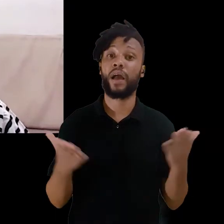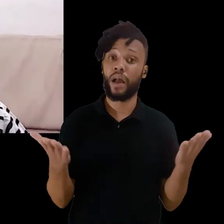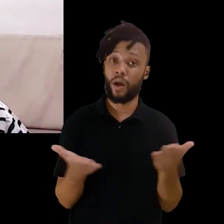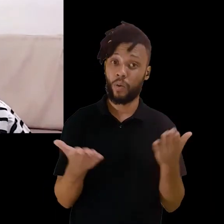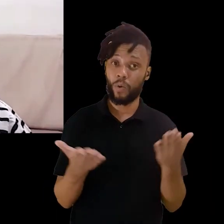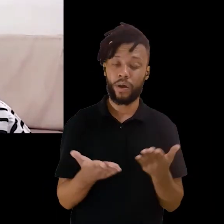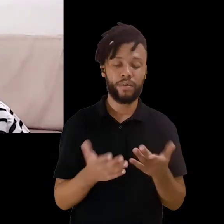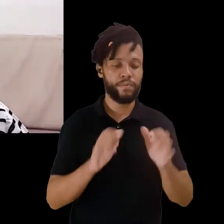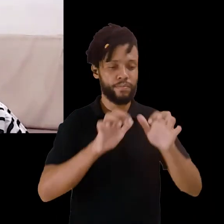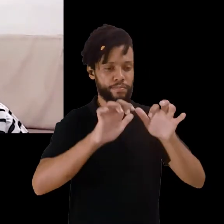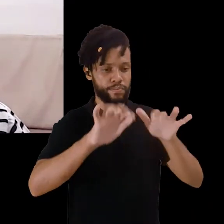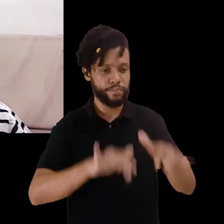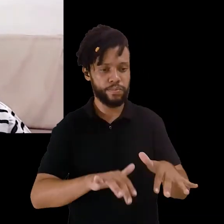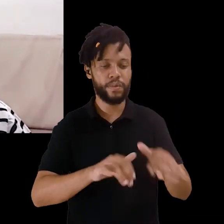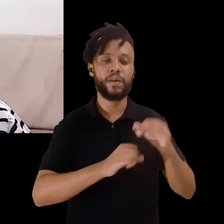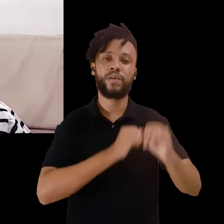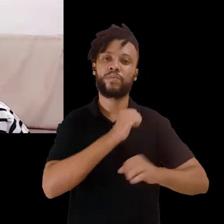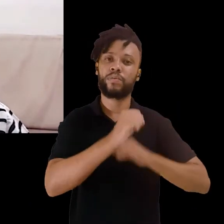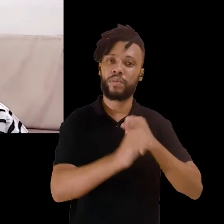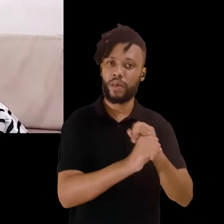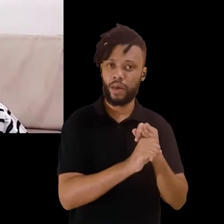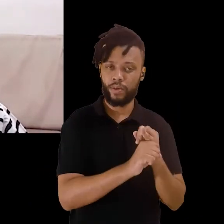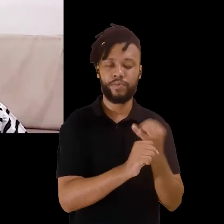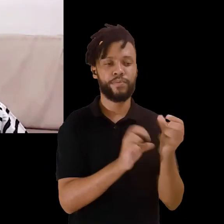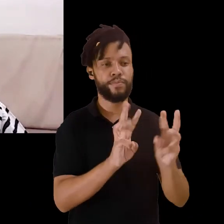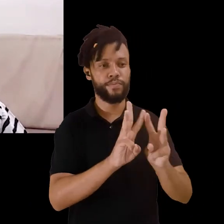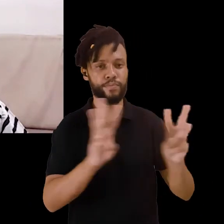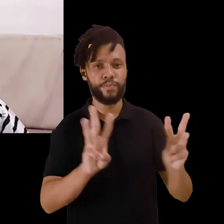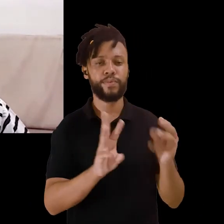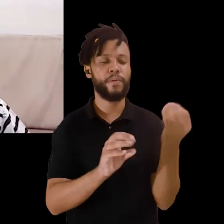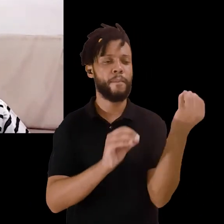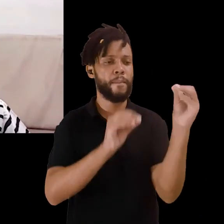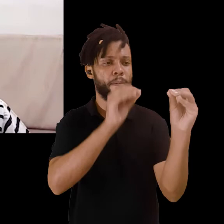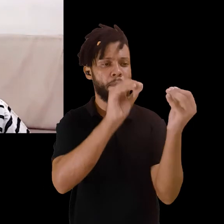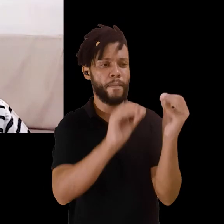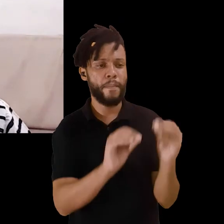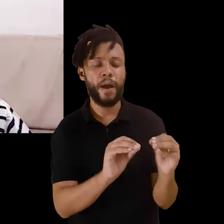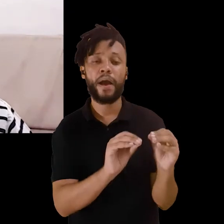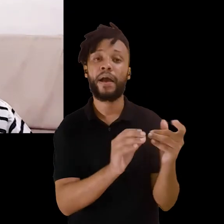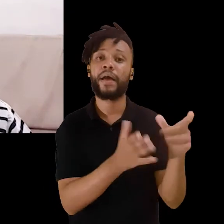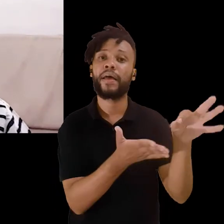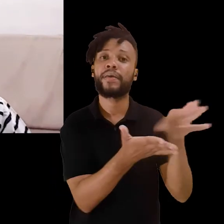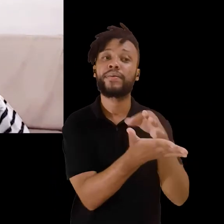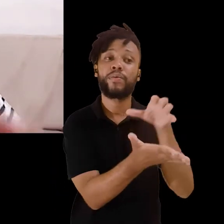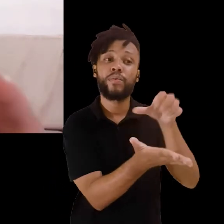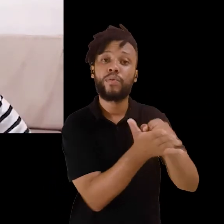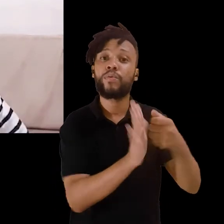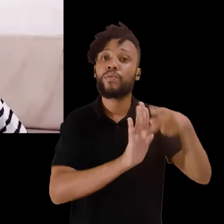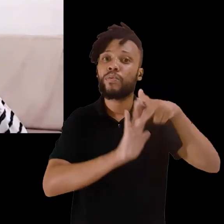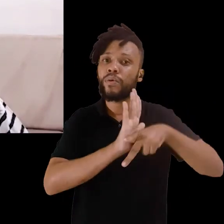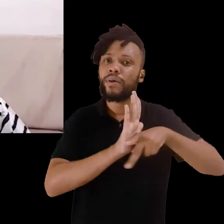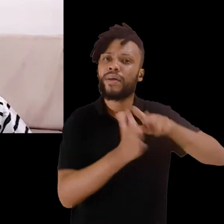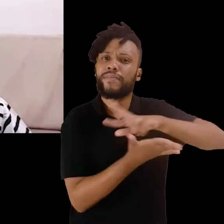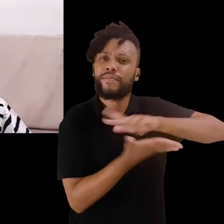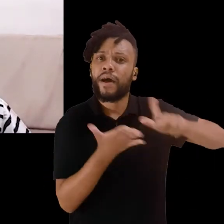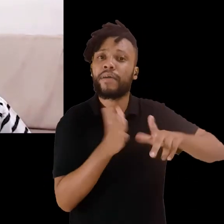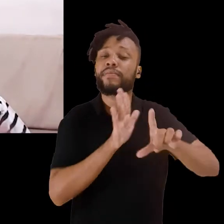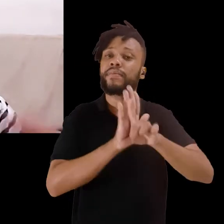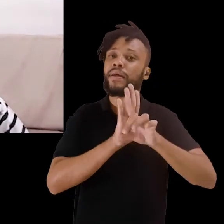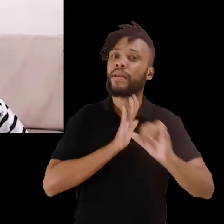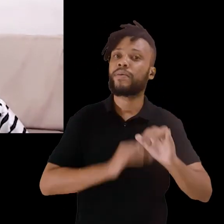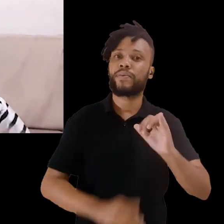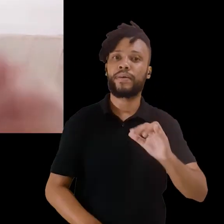E agora eu vou entrar no site onde a gente faz a inscrição dos projetos na lei do ICMS e vou mostrar para vocês